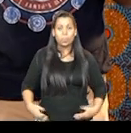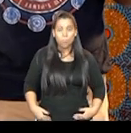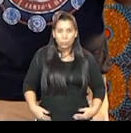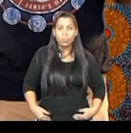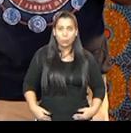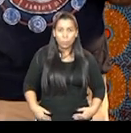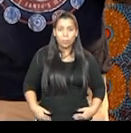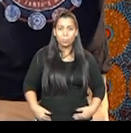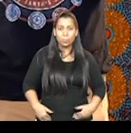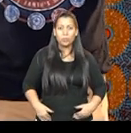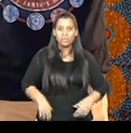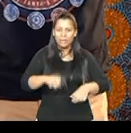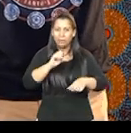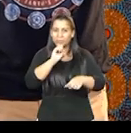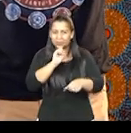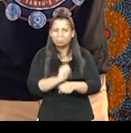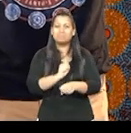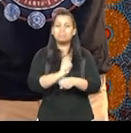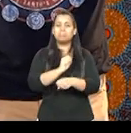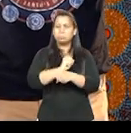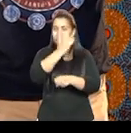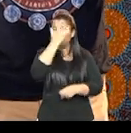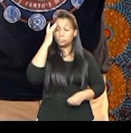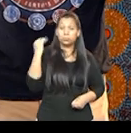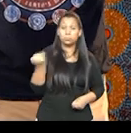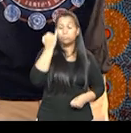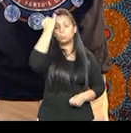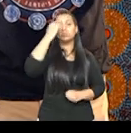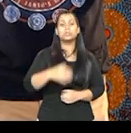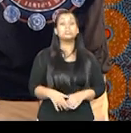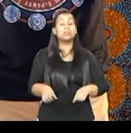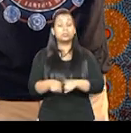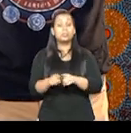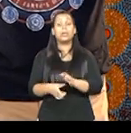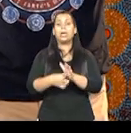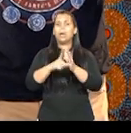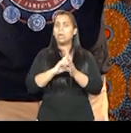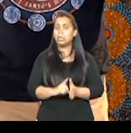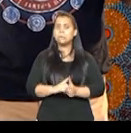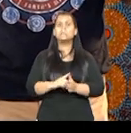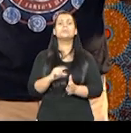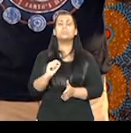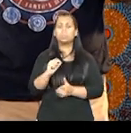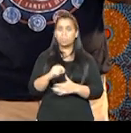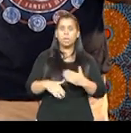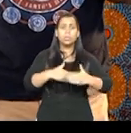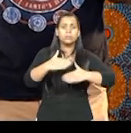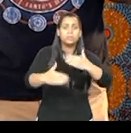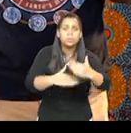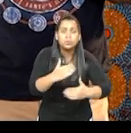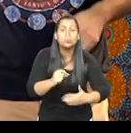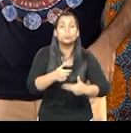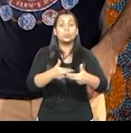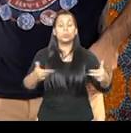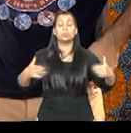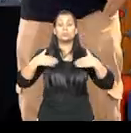pessoas importantes. Só que antes de tudo isso, eles desenvolviam vários estudos sobre o organismo